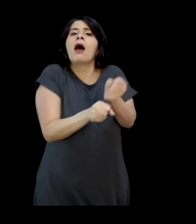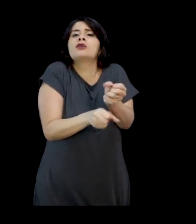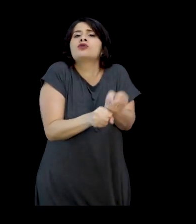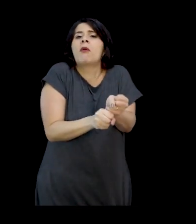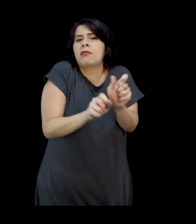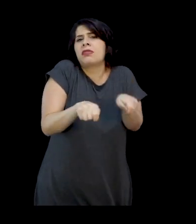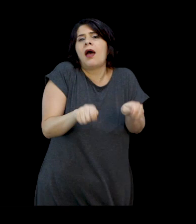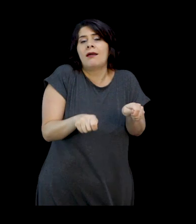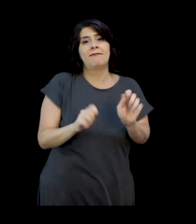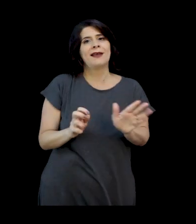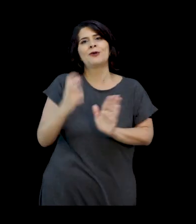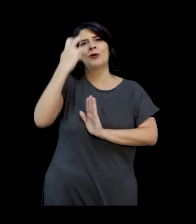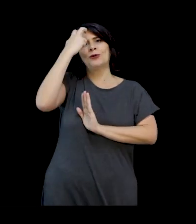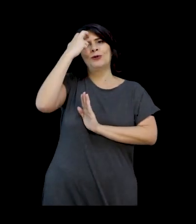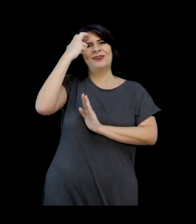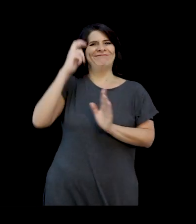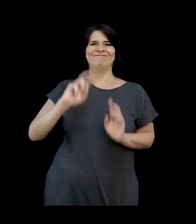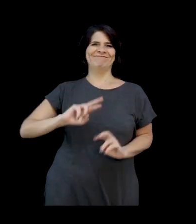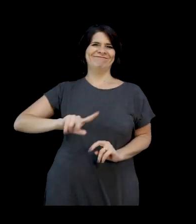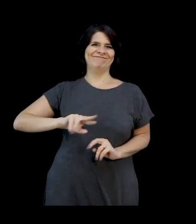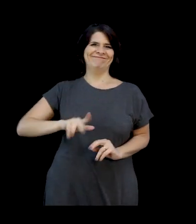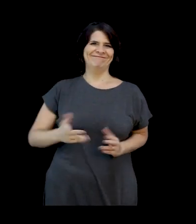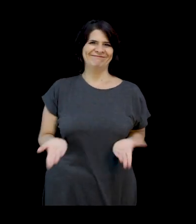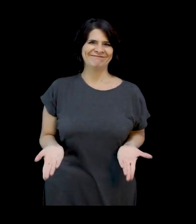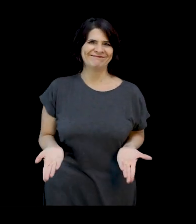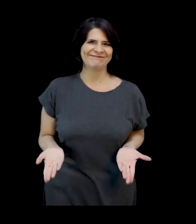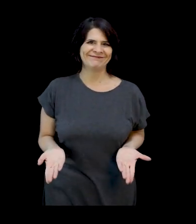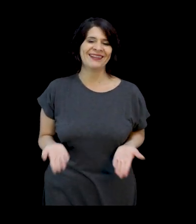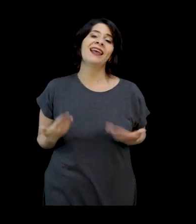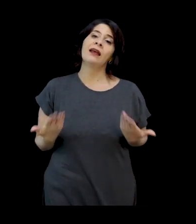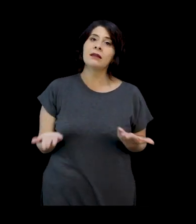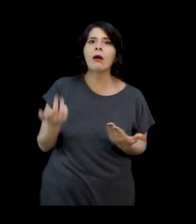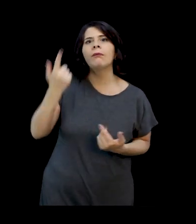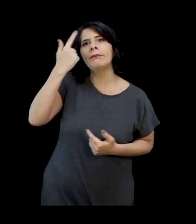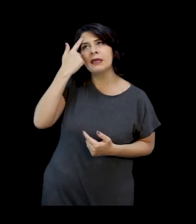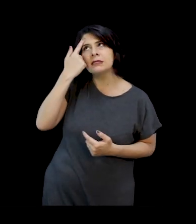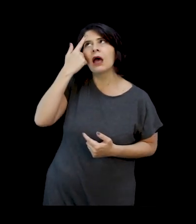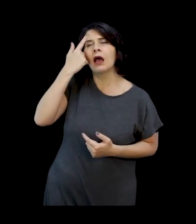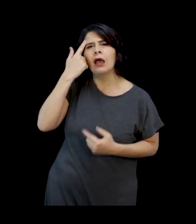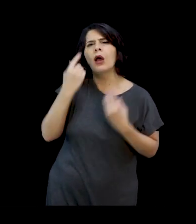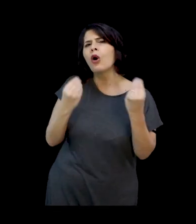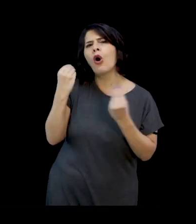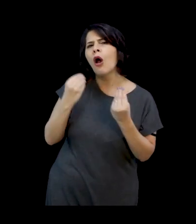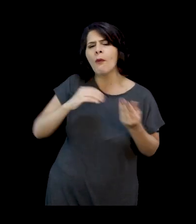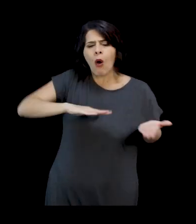atualidade do Zimmel para a nossa reflexão contemporânea sobre cultura,